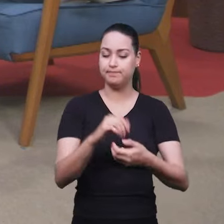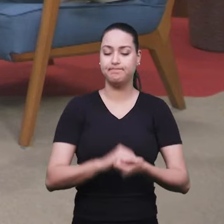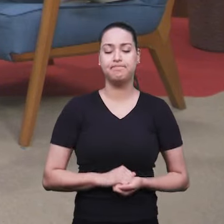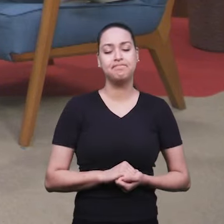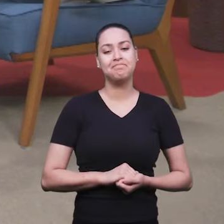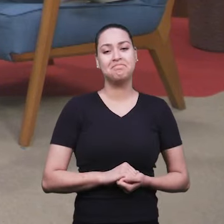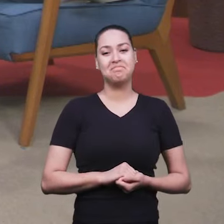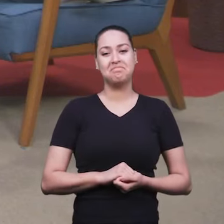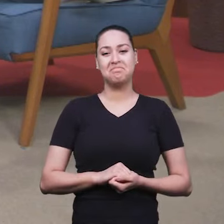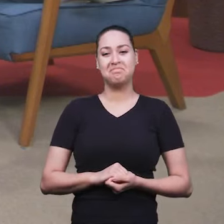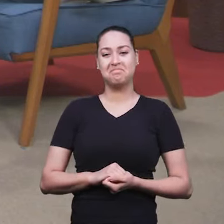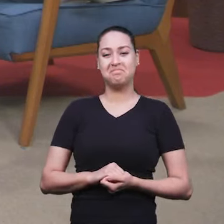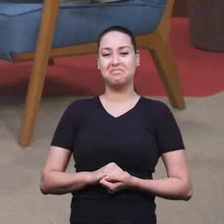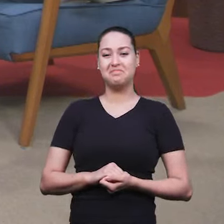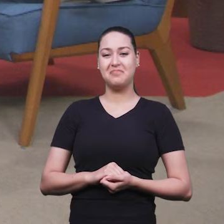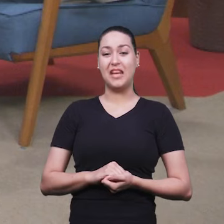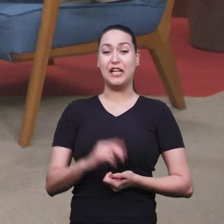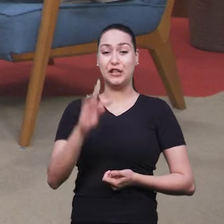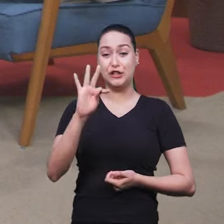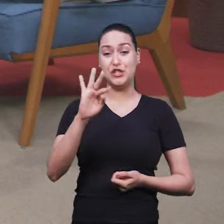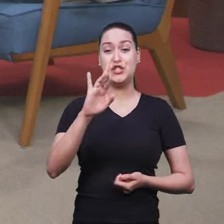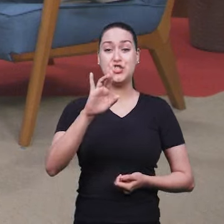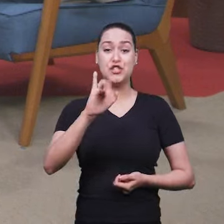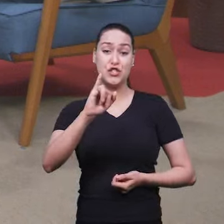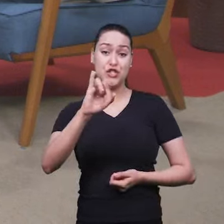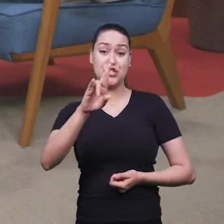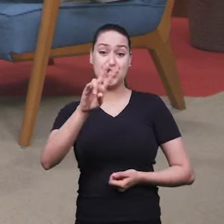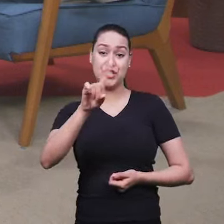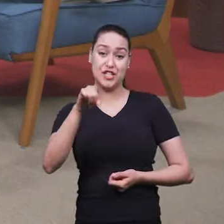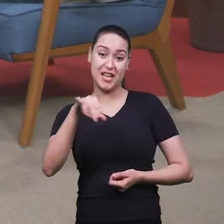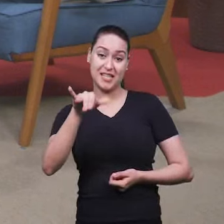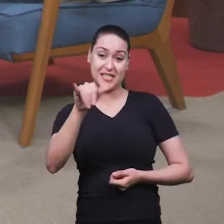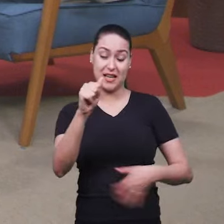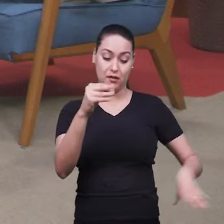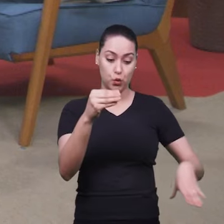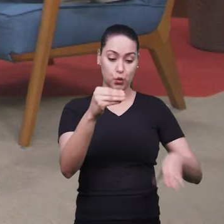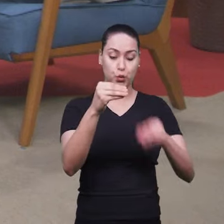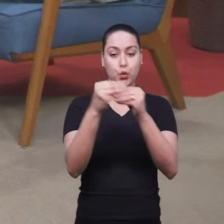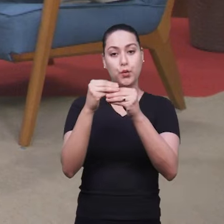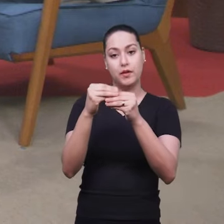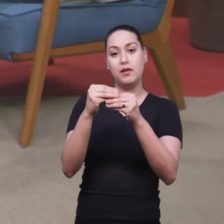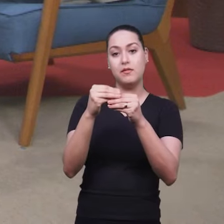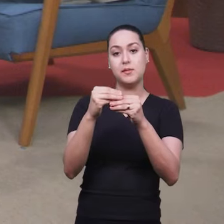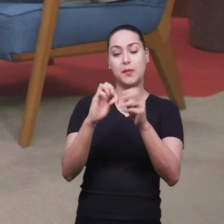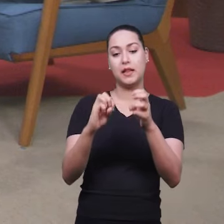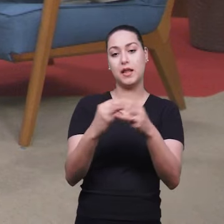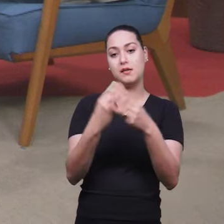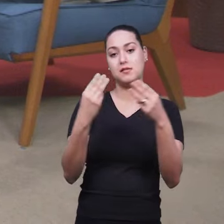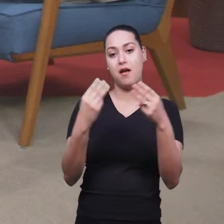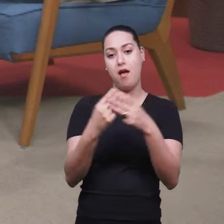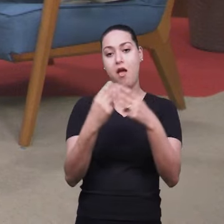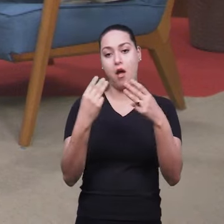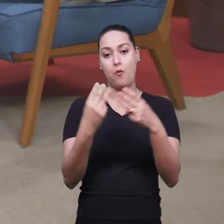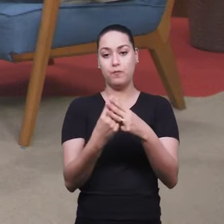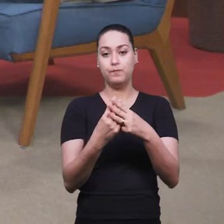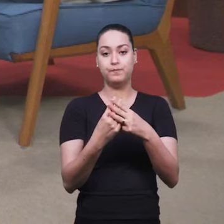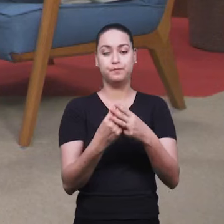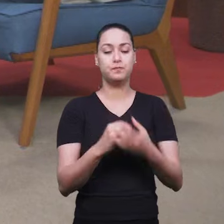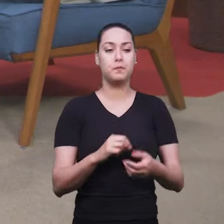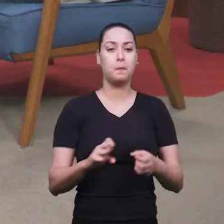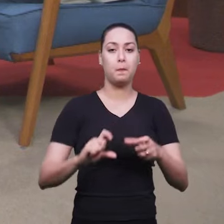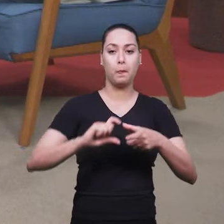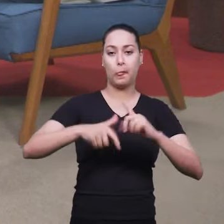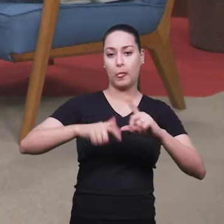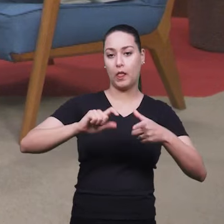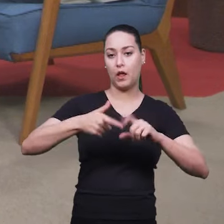cercada cidade. dessa forma aí. E ela foi integrada a Israel, né, como